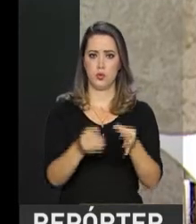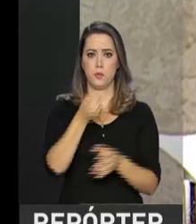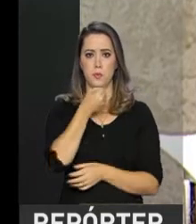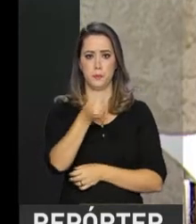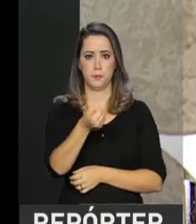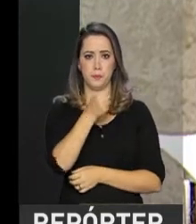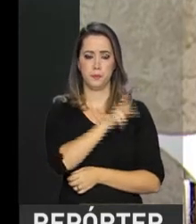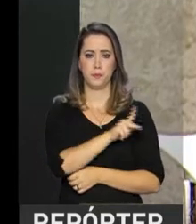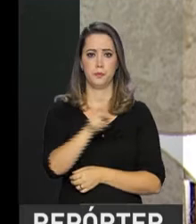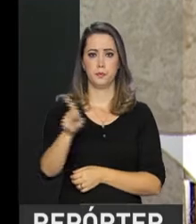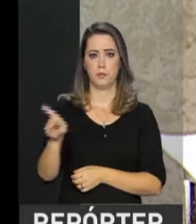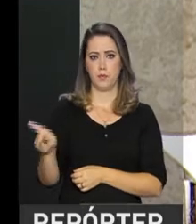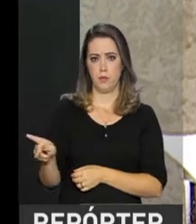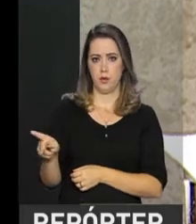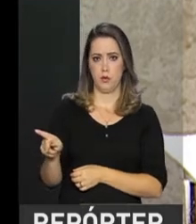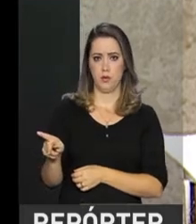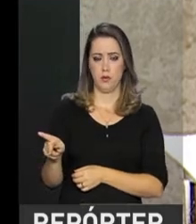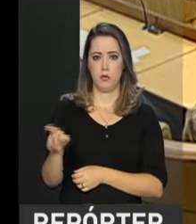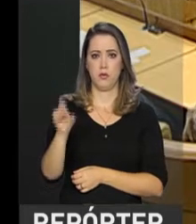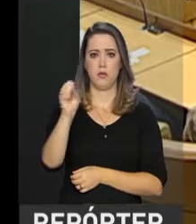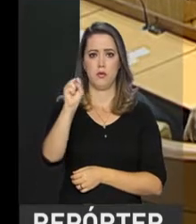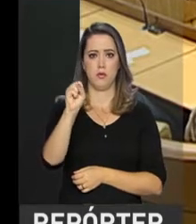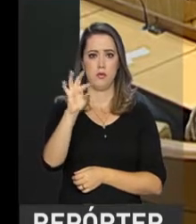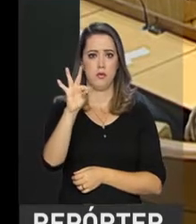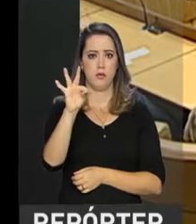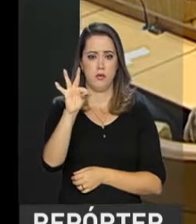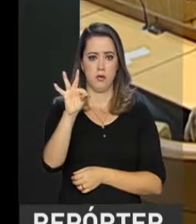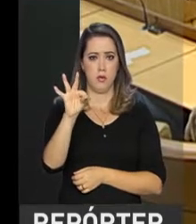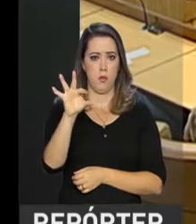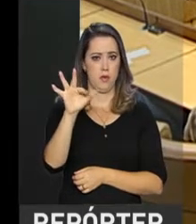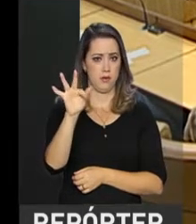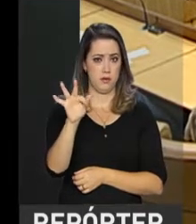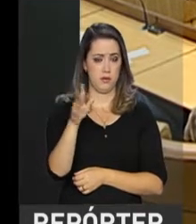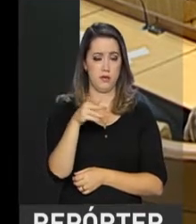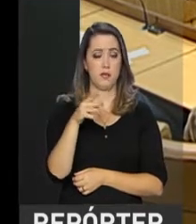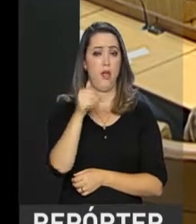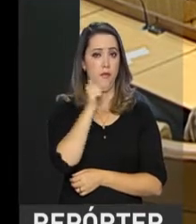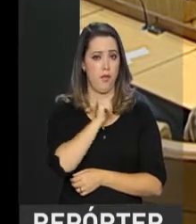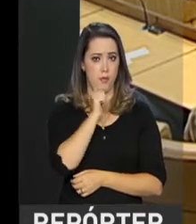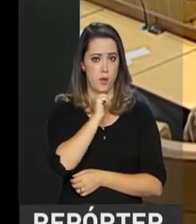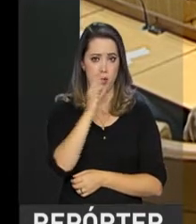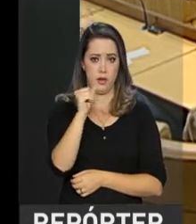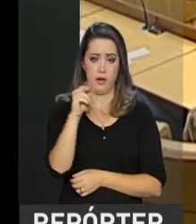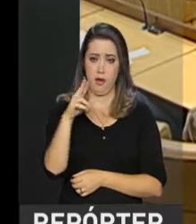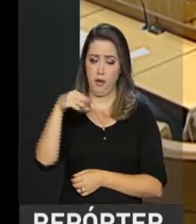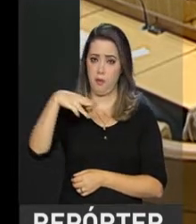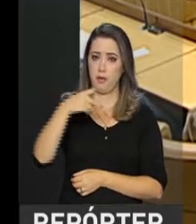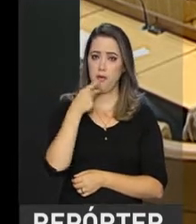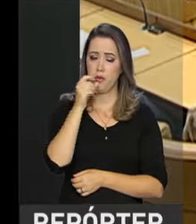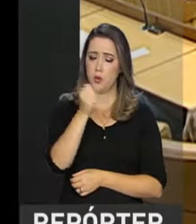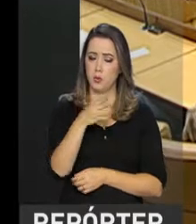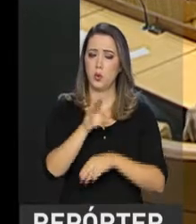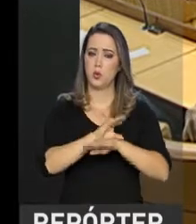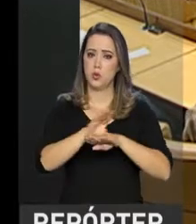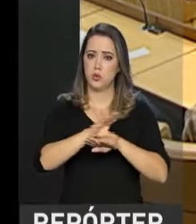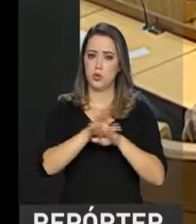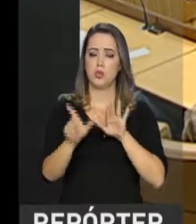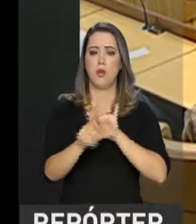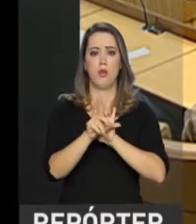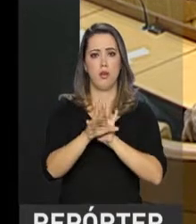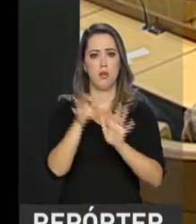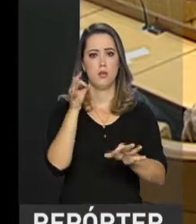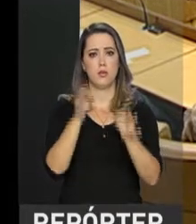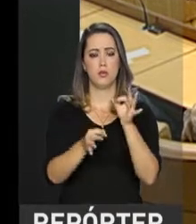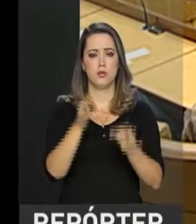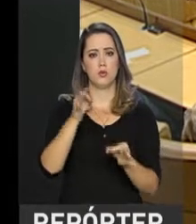discurso a presidente do stf carmem lúcia elogiou o papel da constituição mês e da justiça em